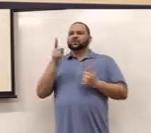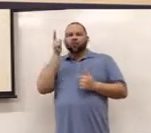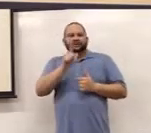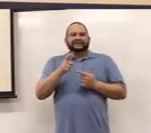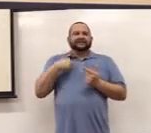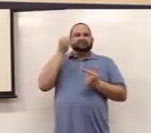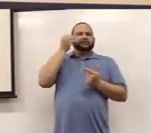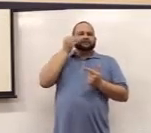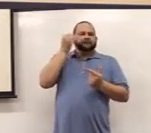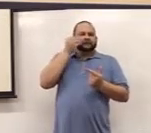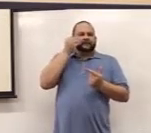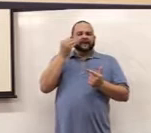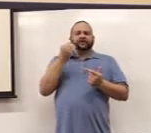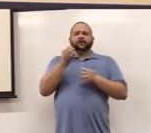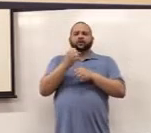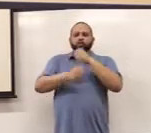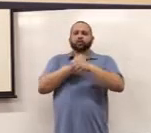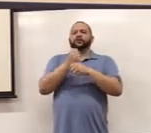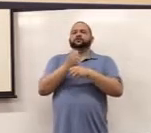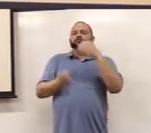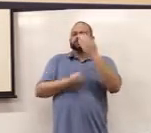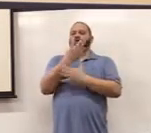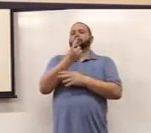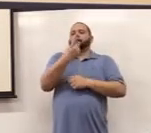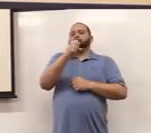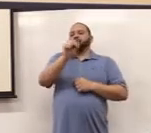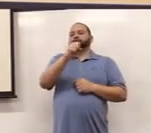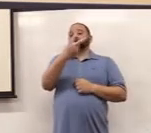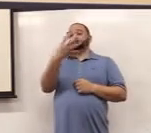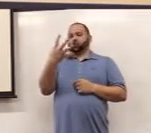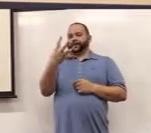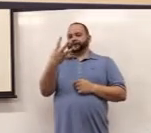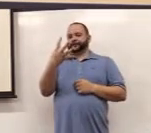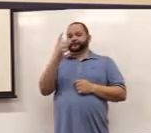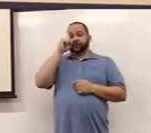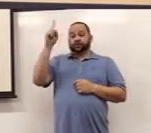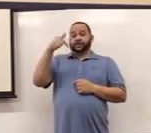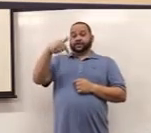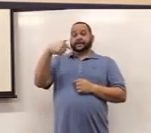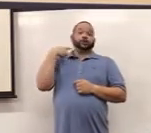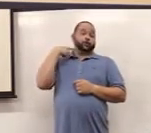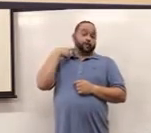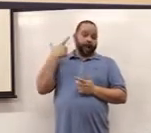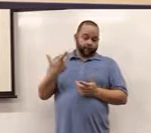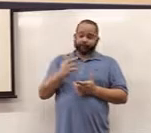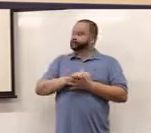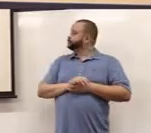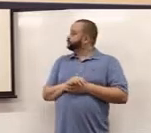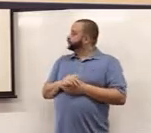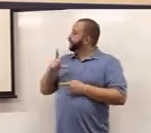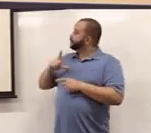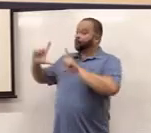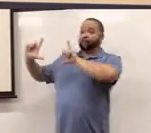funcionar. Em 1824, ela é estreada, no dia 7 de maio. Esse aqui é um cartaz da